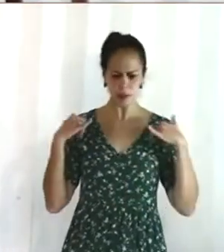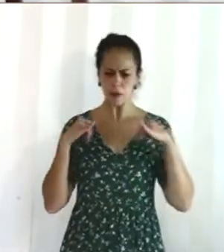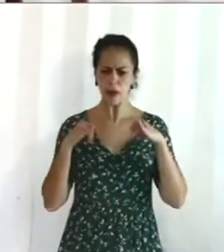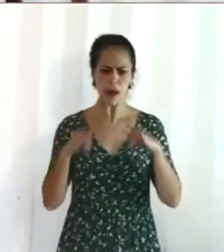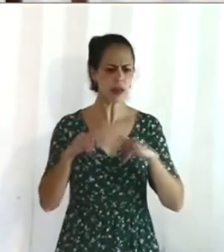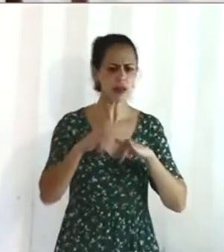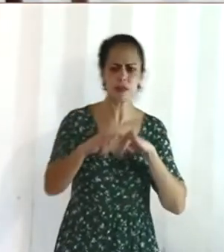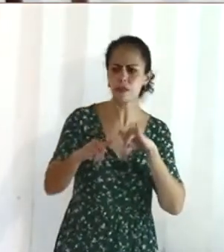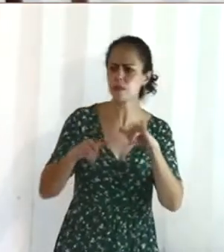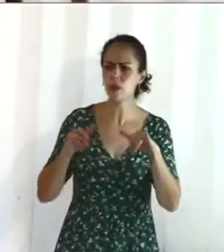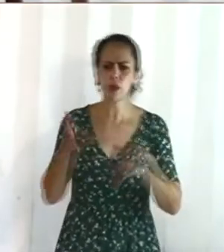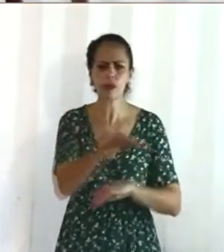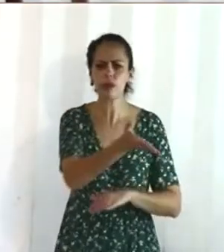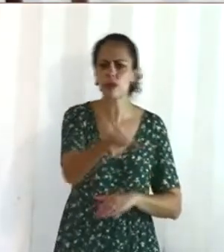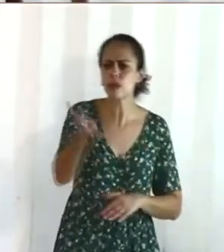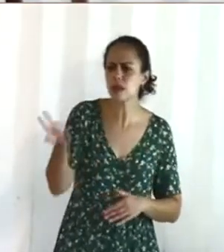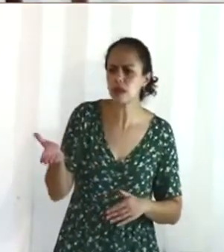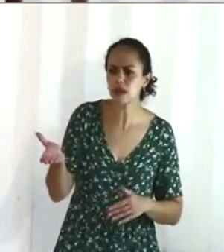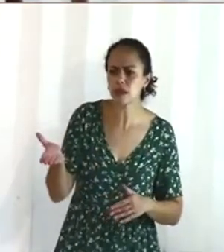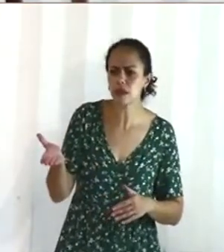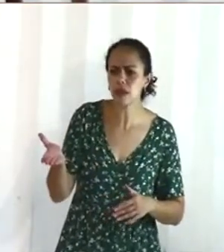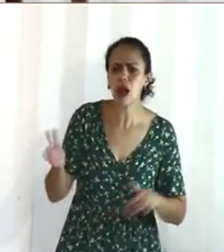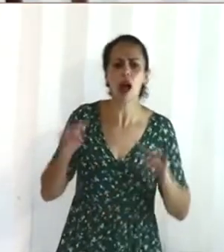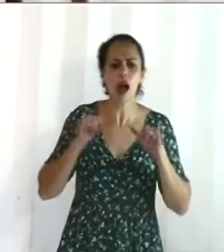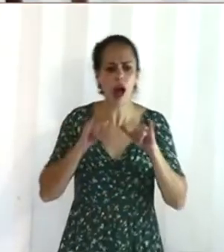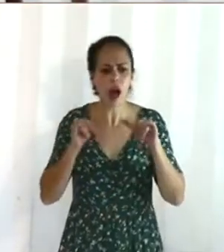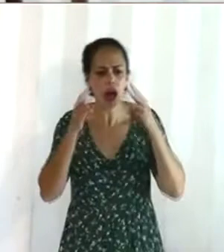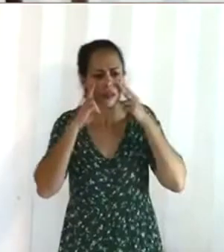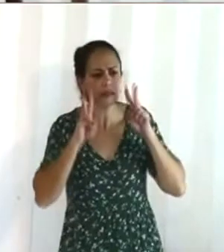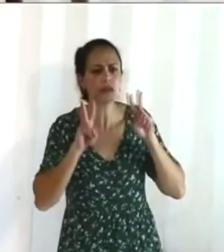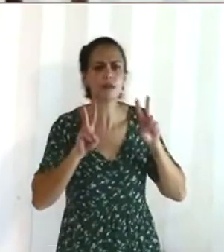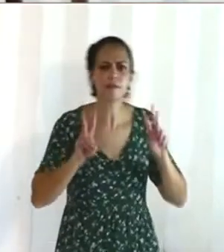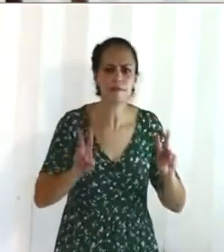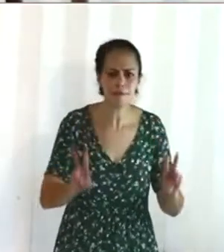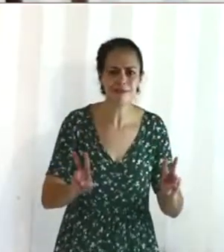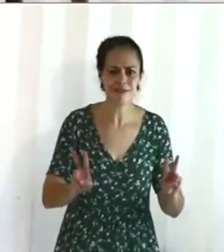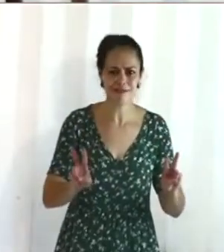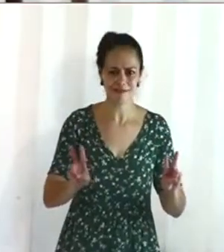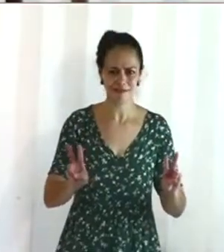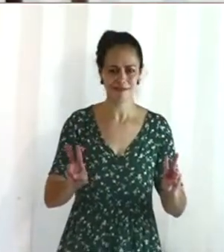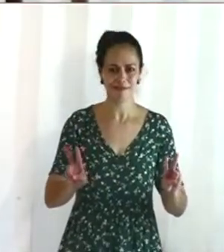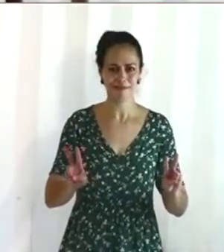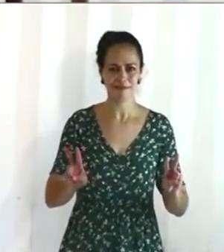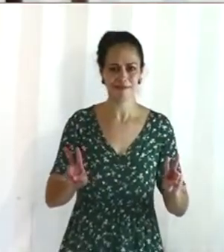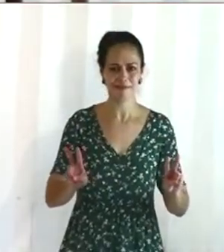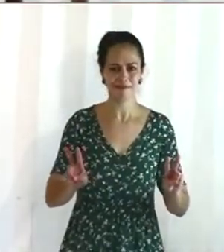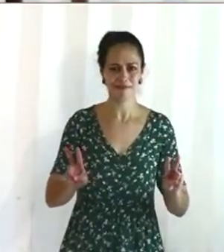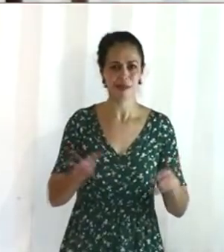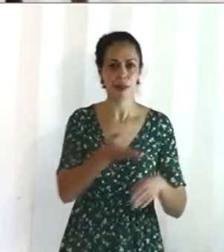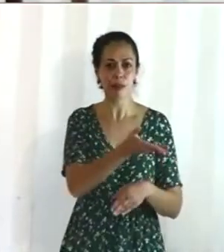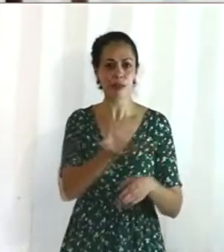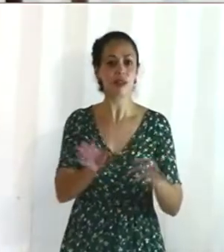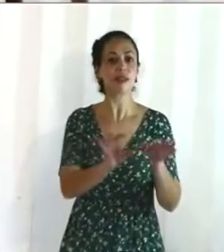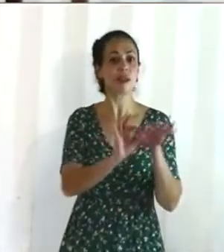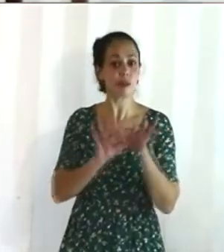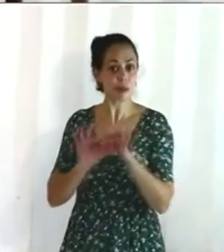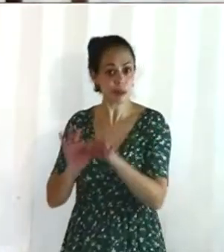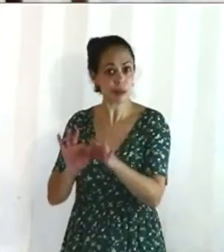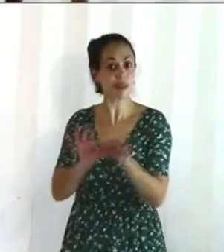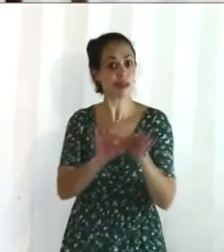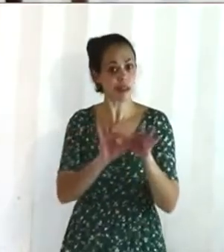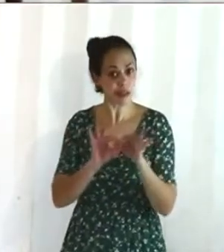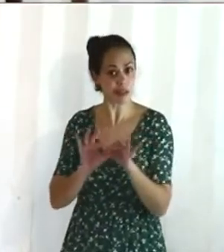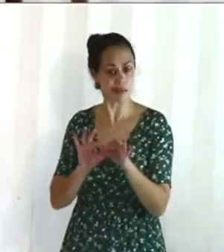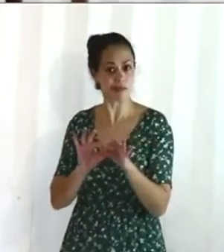no Cristo, nós temos que pensar na Trindade como um todo, reunida, atuante, agindo na